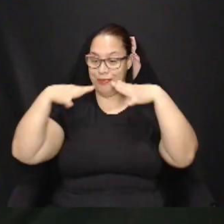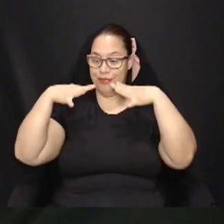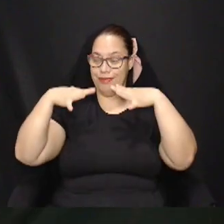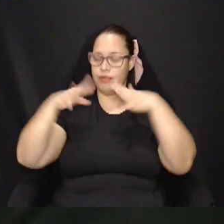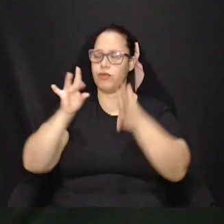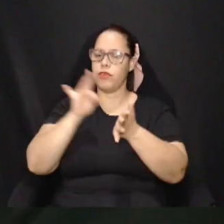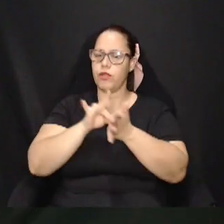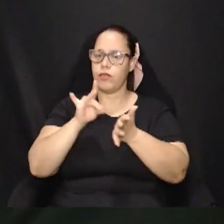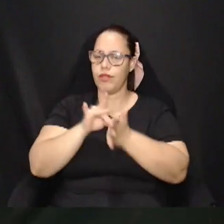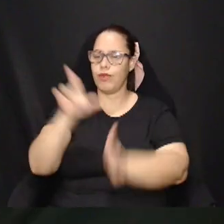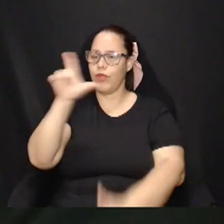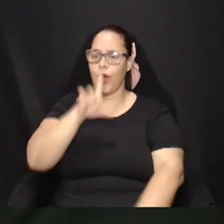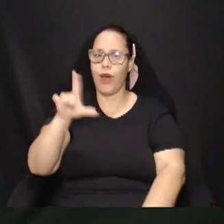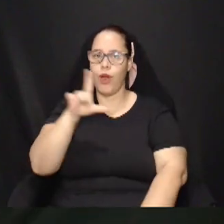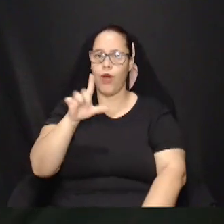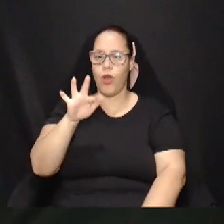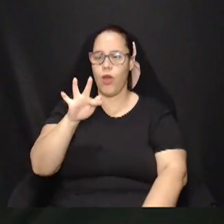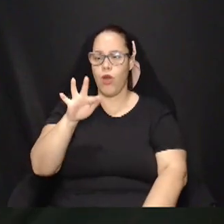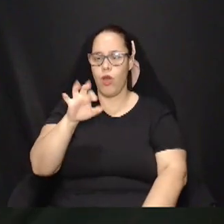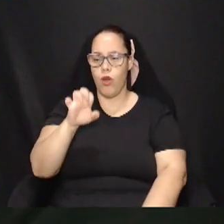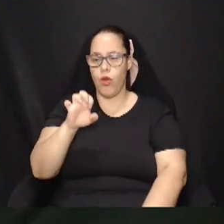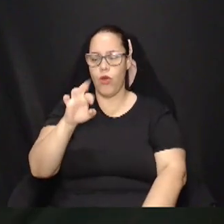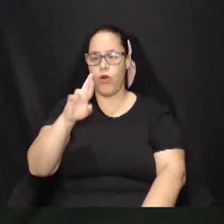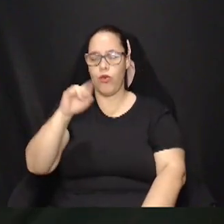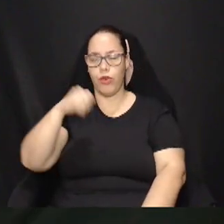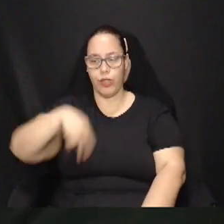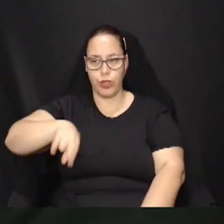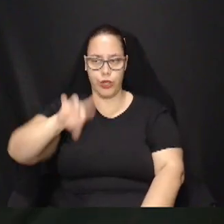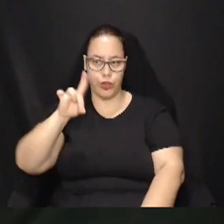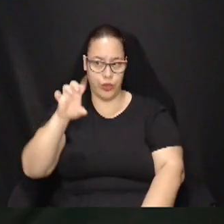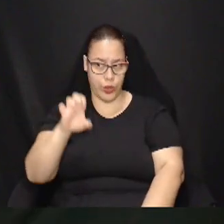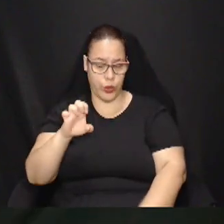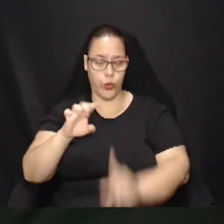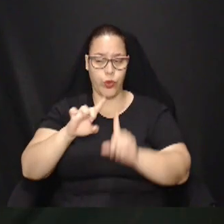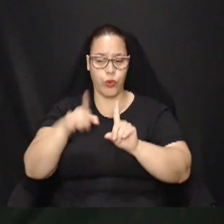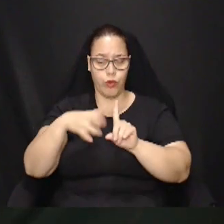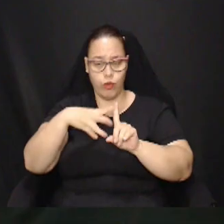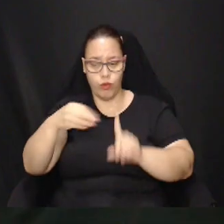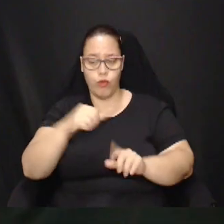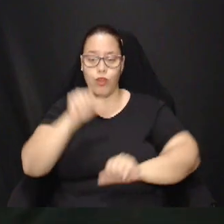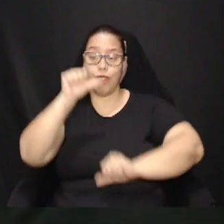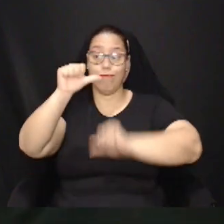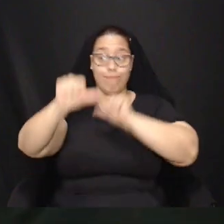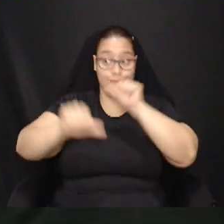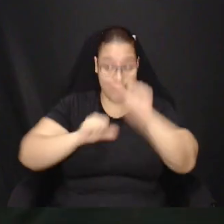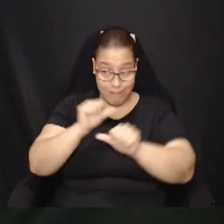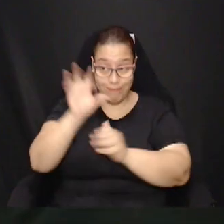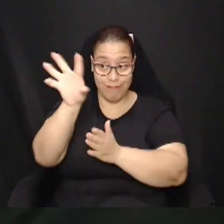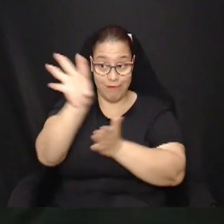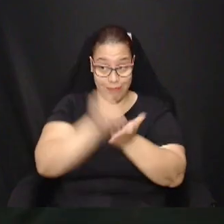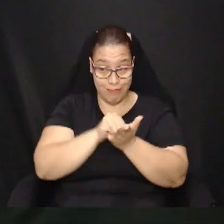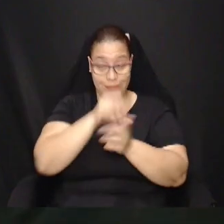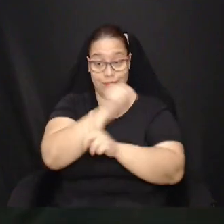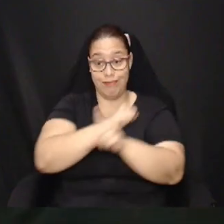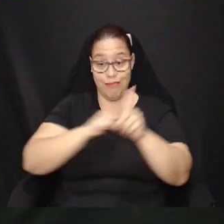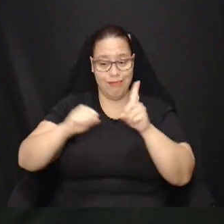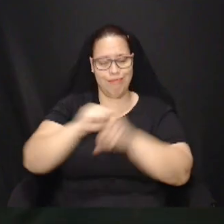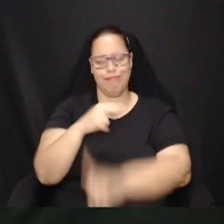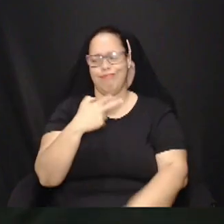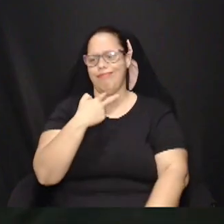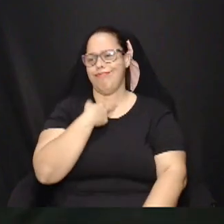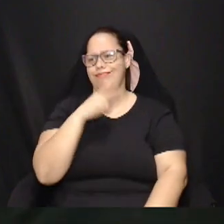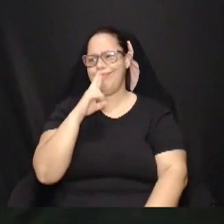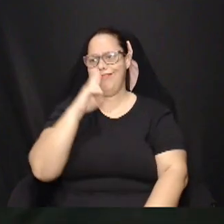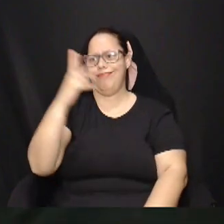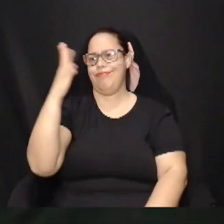de fertilidade, de natalidade, é um espelho das transformações da nossa sociedade. Não pode ser resolvido com soluções